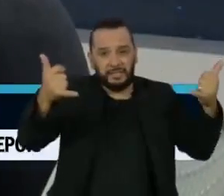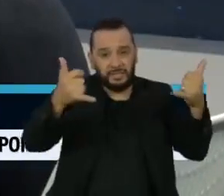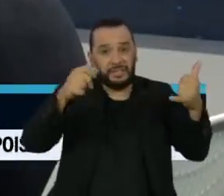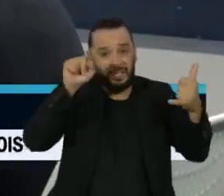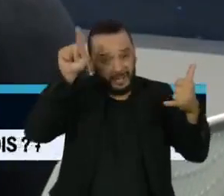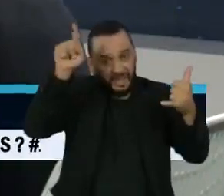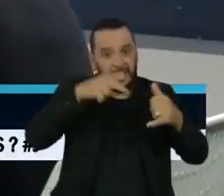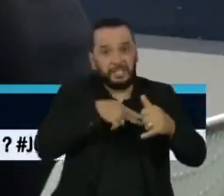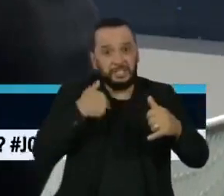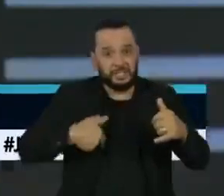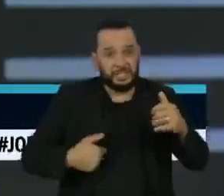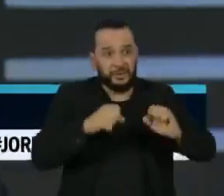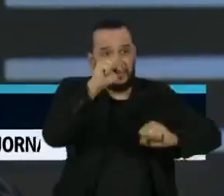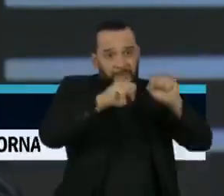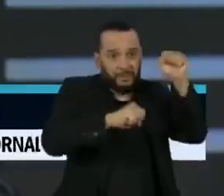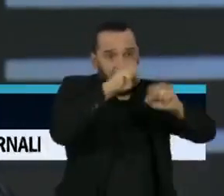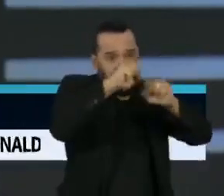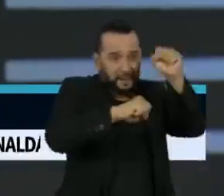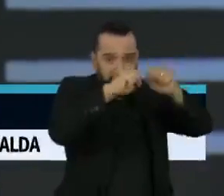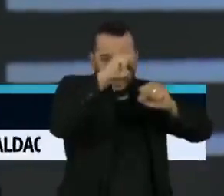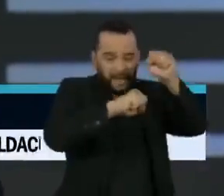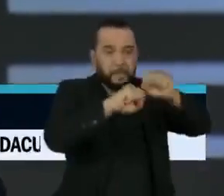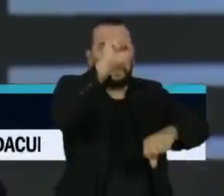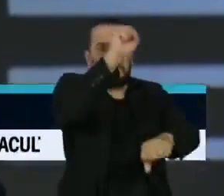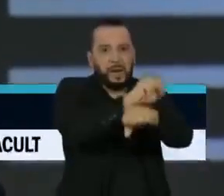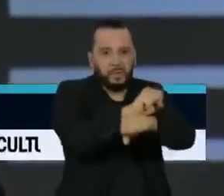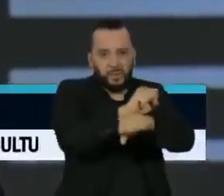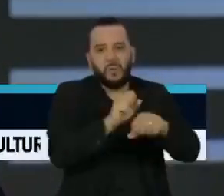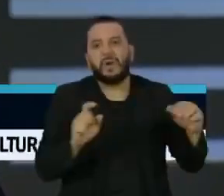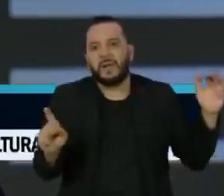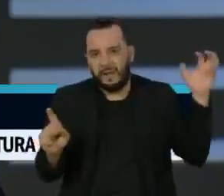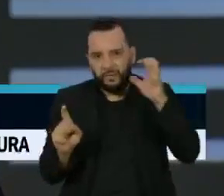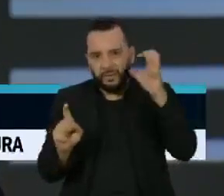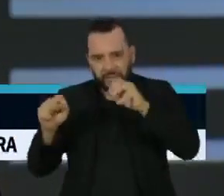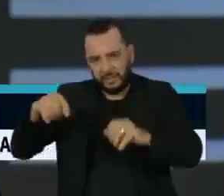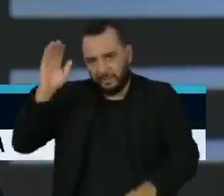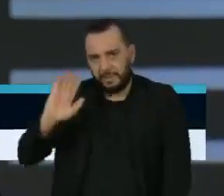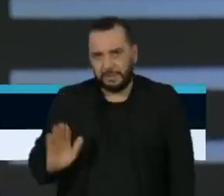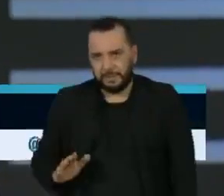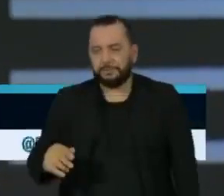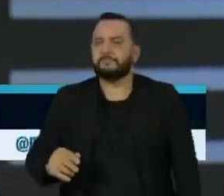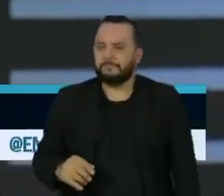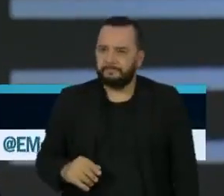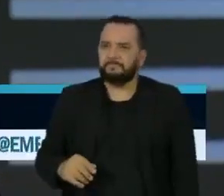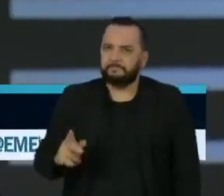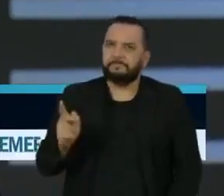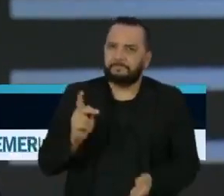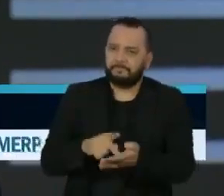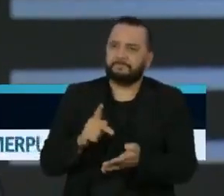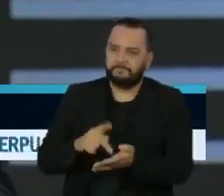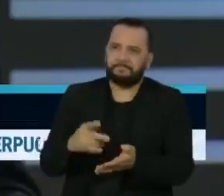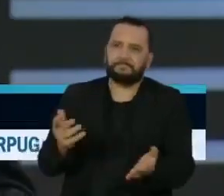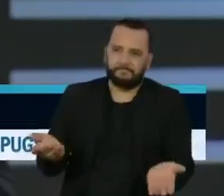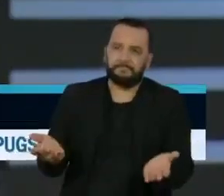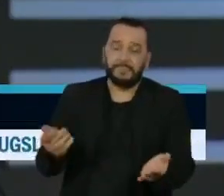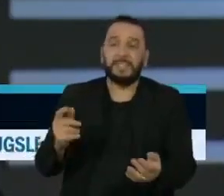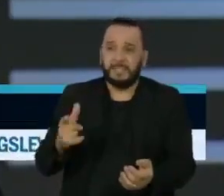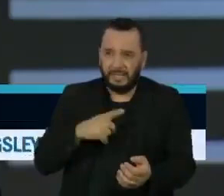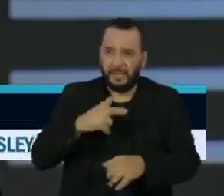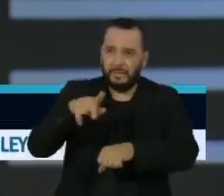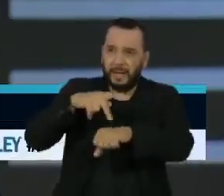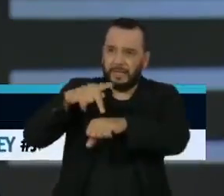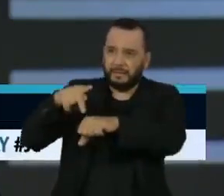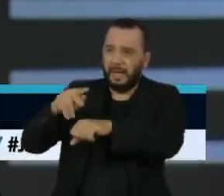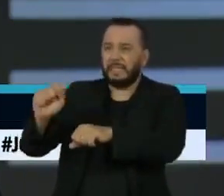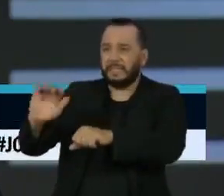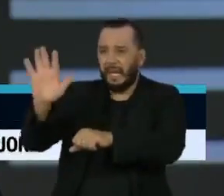aqui no Brasil a inflação é um fenômeno Mundial mas o Brasil está bem acima do fenômeno Mundial que você tem um componente